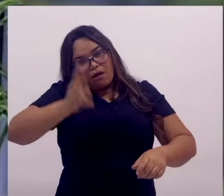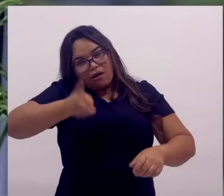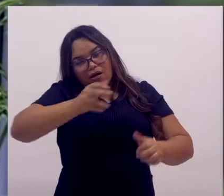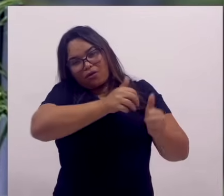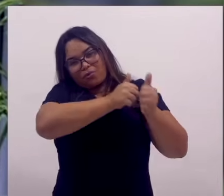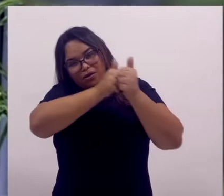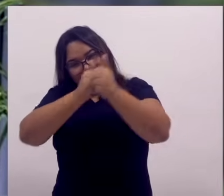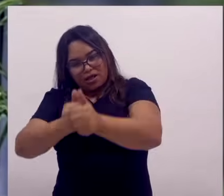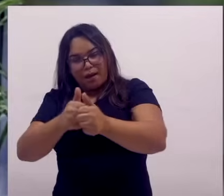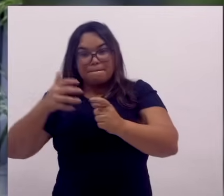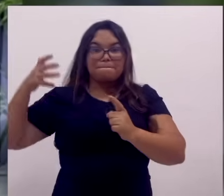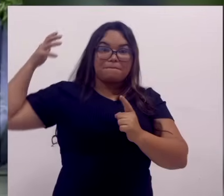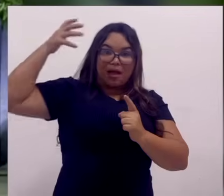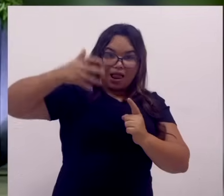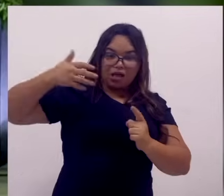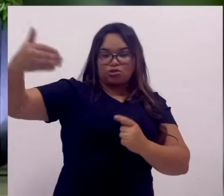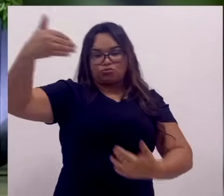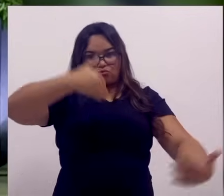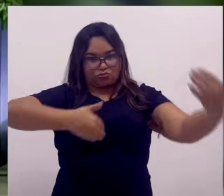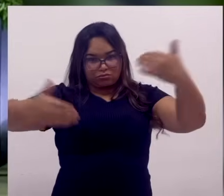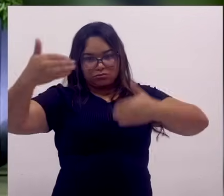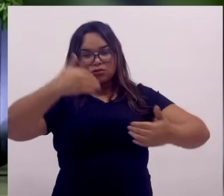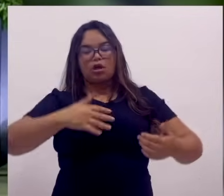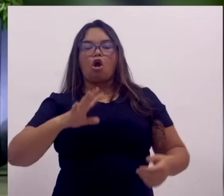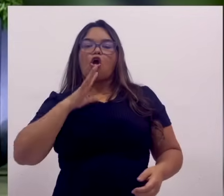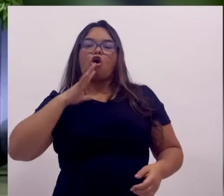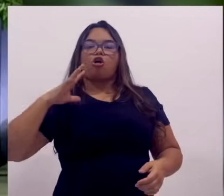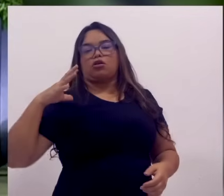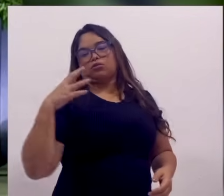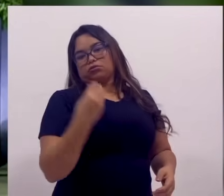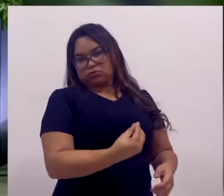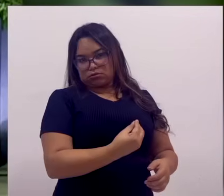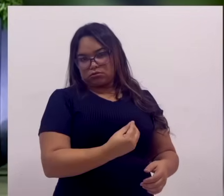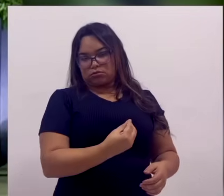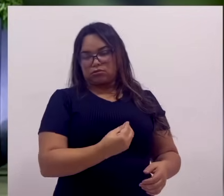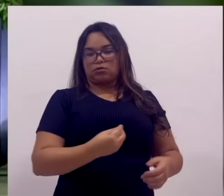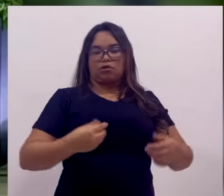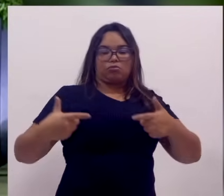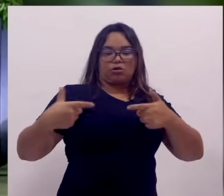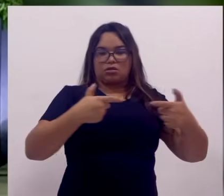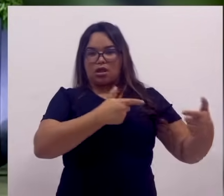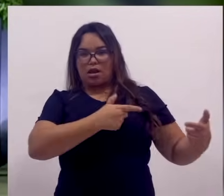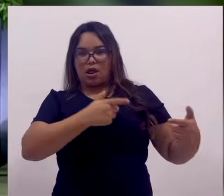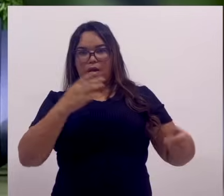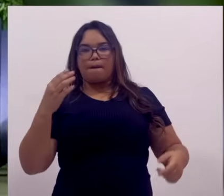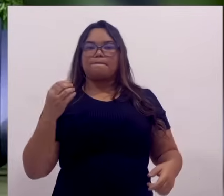um de vocês e que vocês venham às próximas palestras para que nós